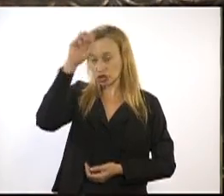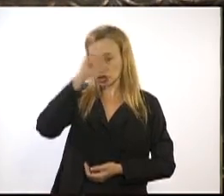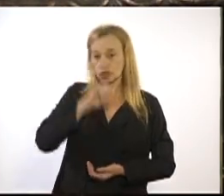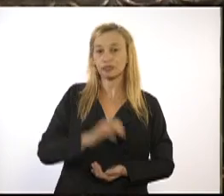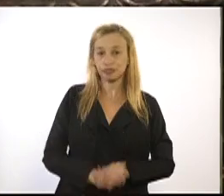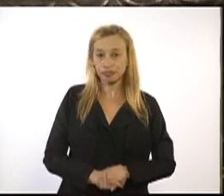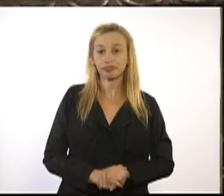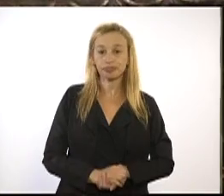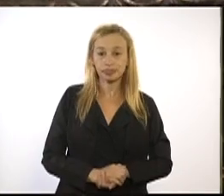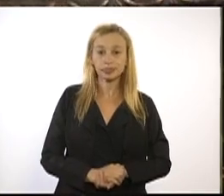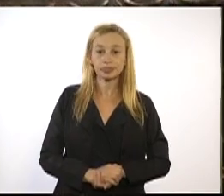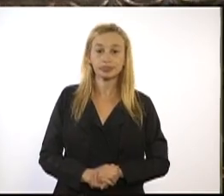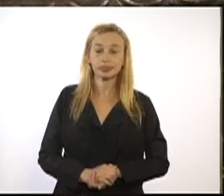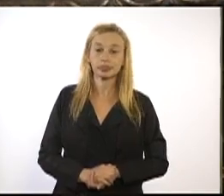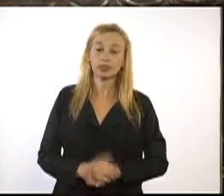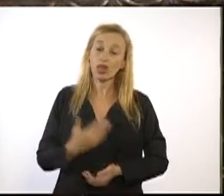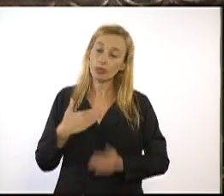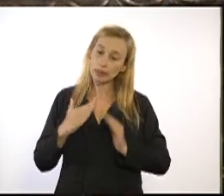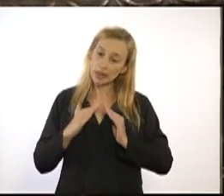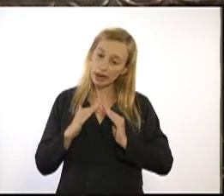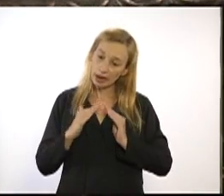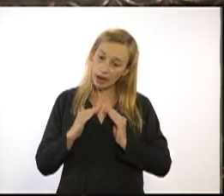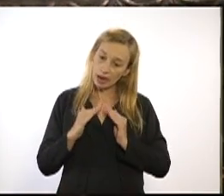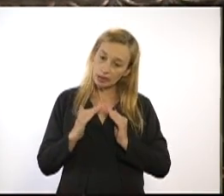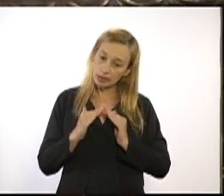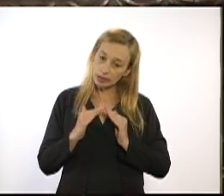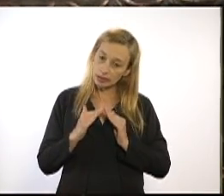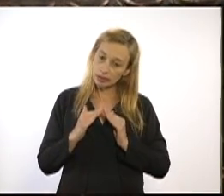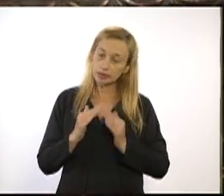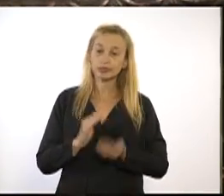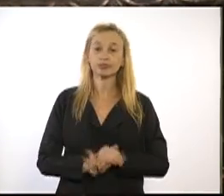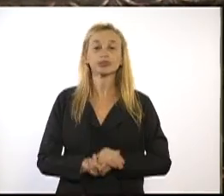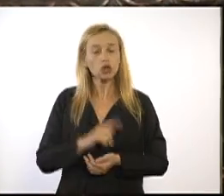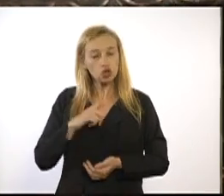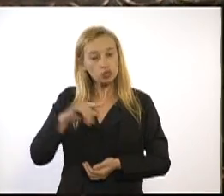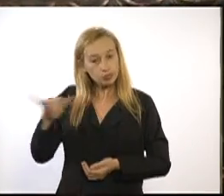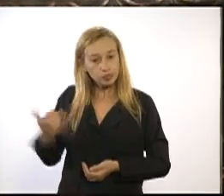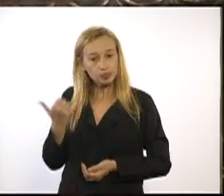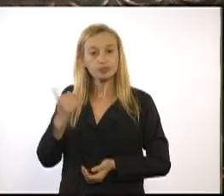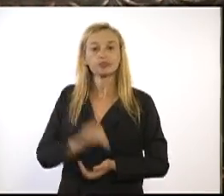fiquei na minha casa e tive a oportunidade